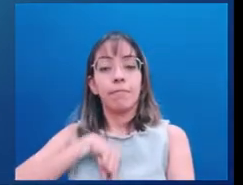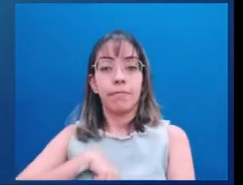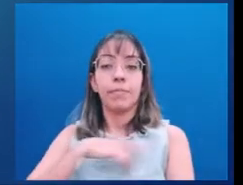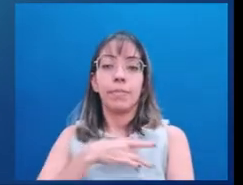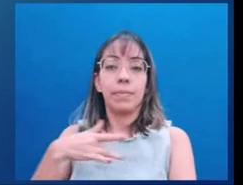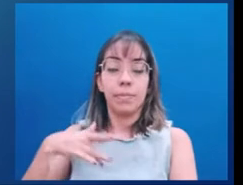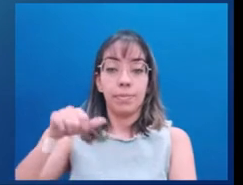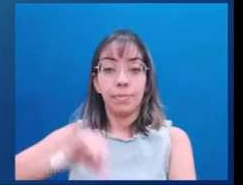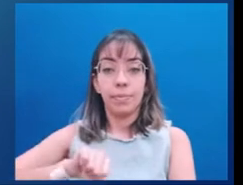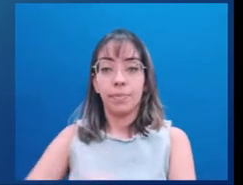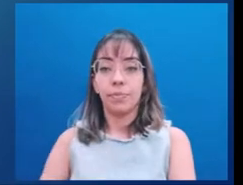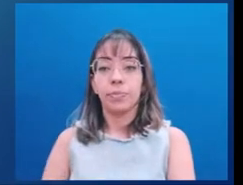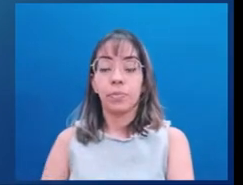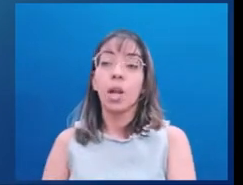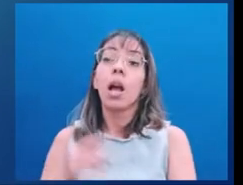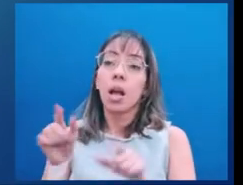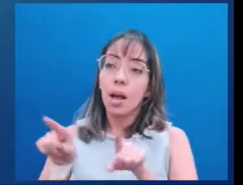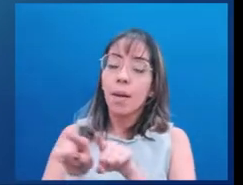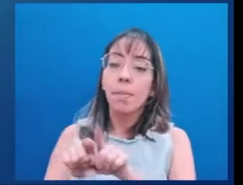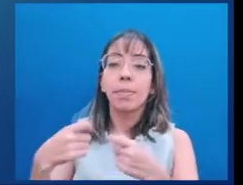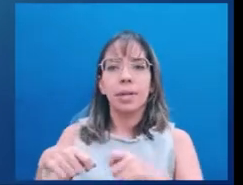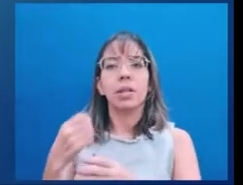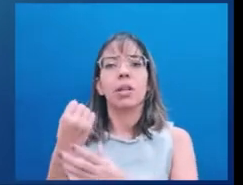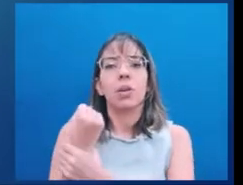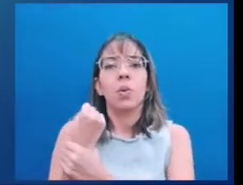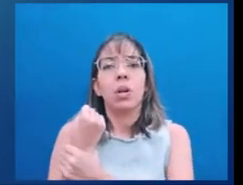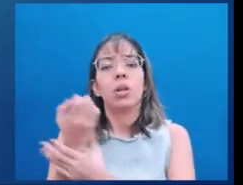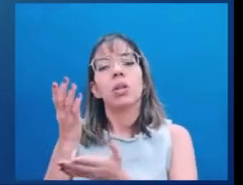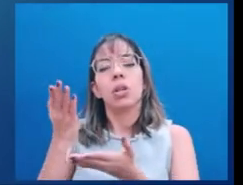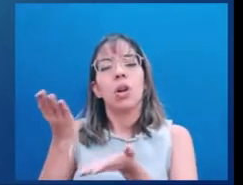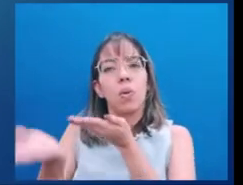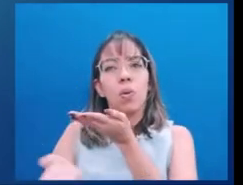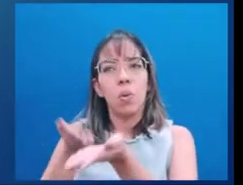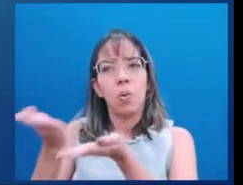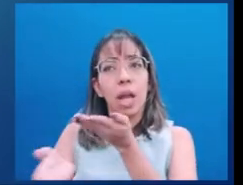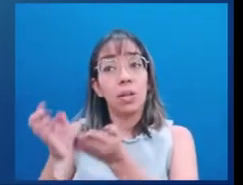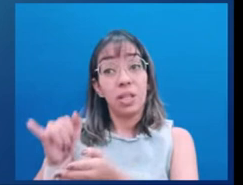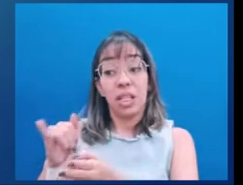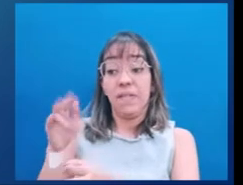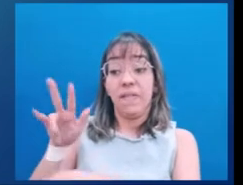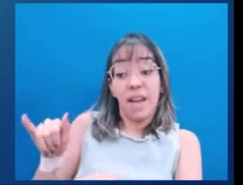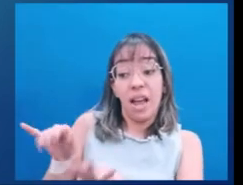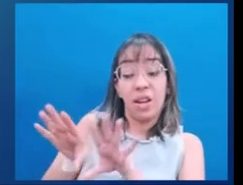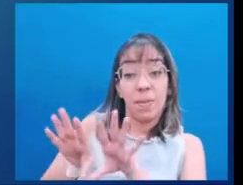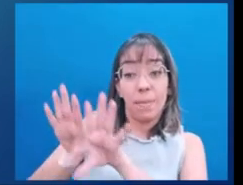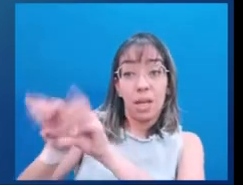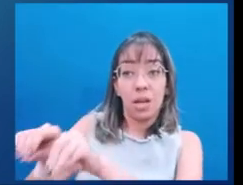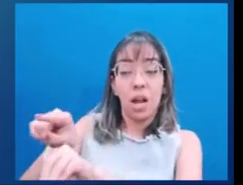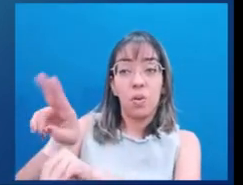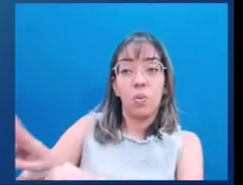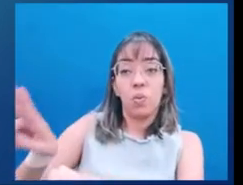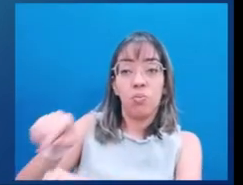Então, requer, né, muita atenção, muito cuidado ao se manusear uma substância que tenha esse pictograma.